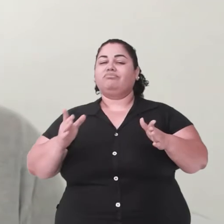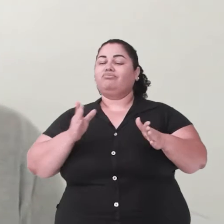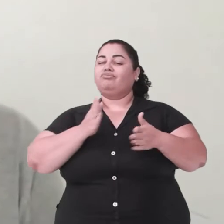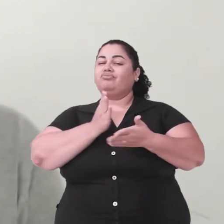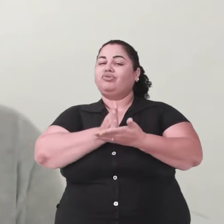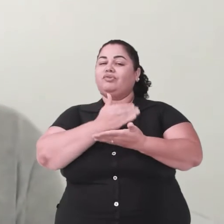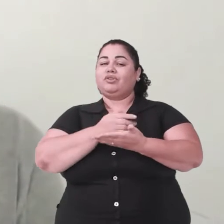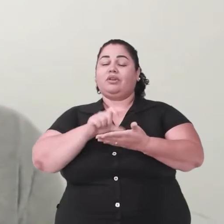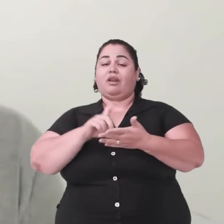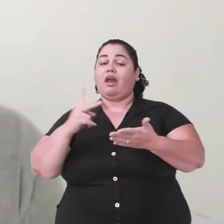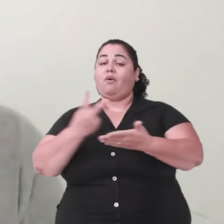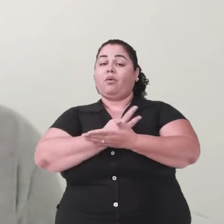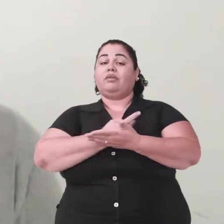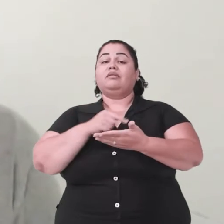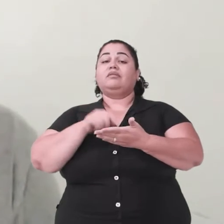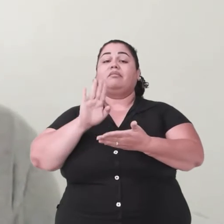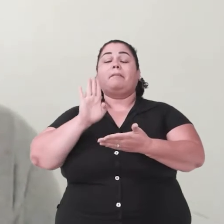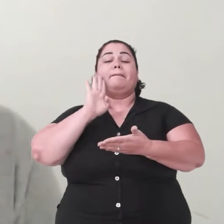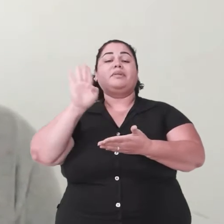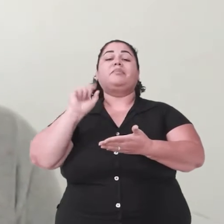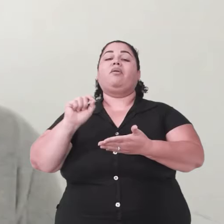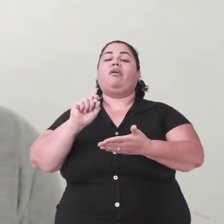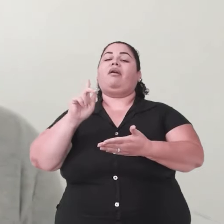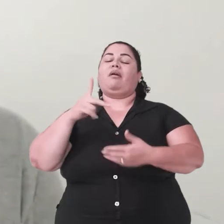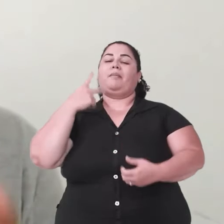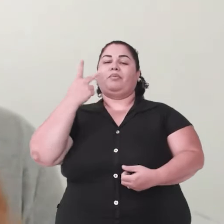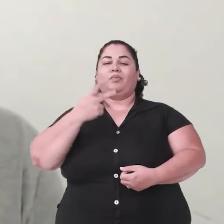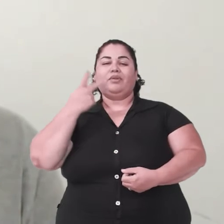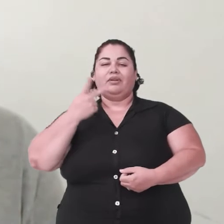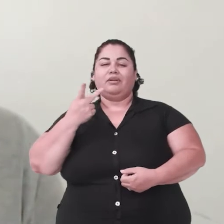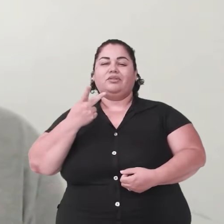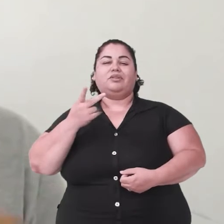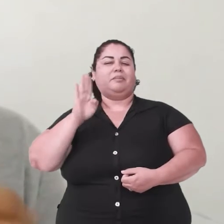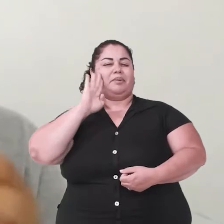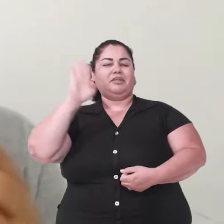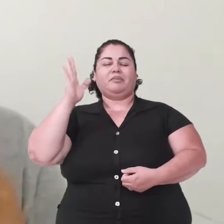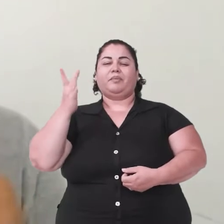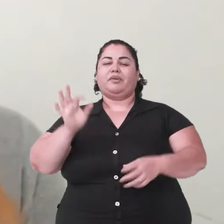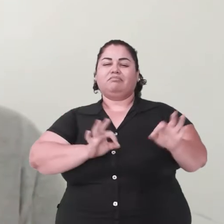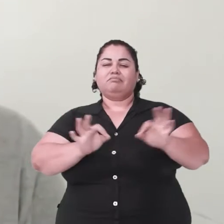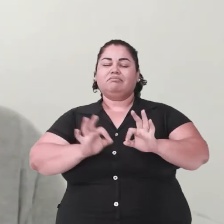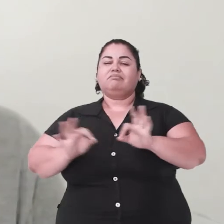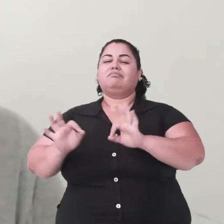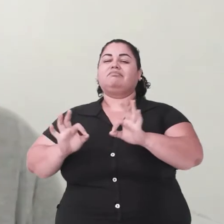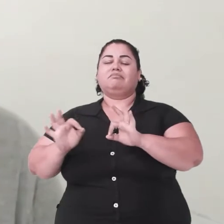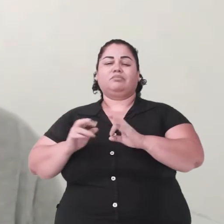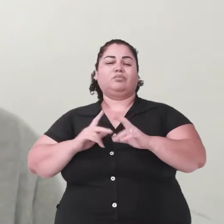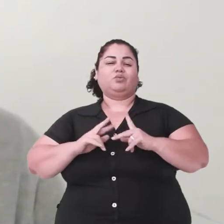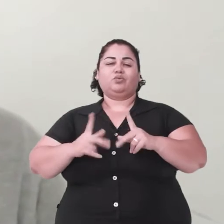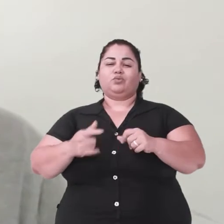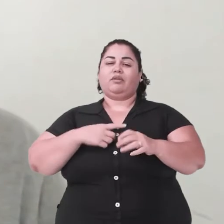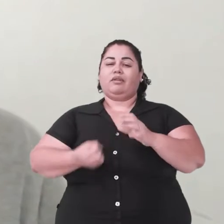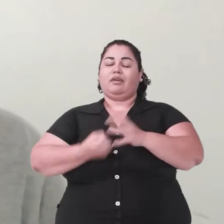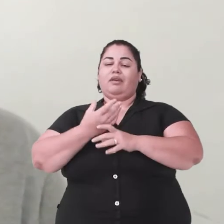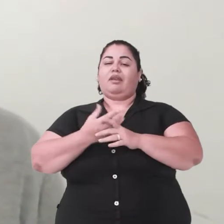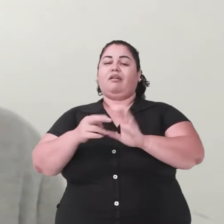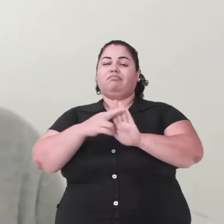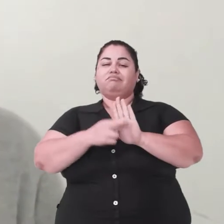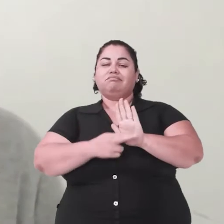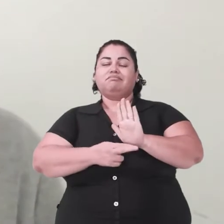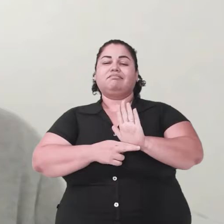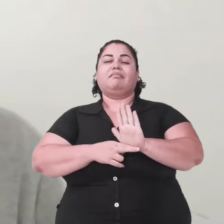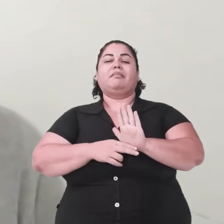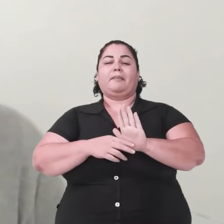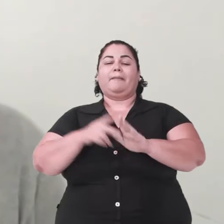divisão? Os acontecimentos políticos, né? O status político e os regimes políticos que se criaram